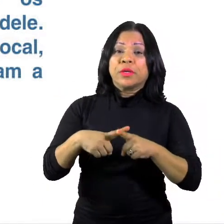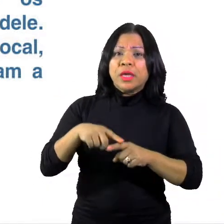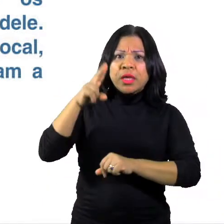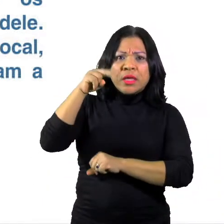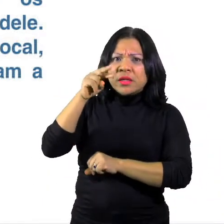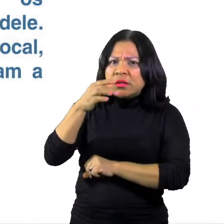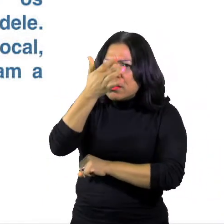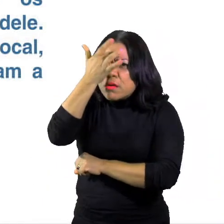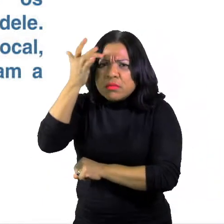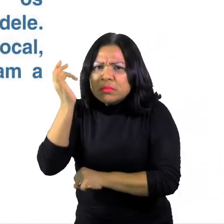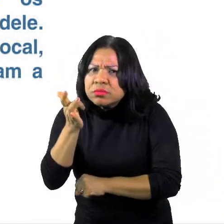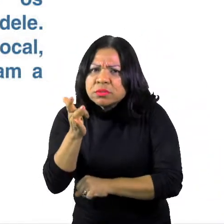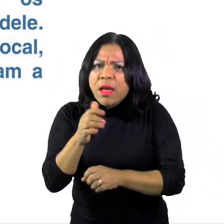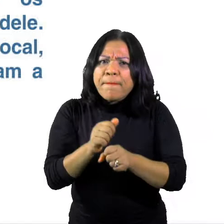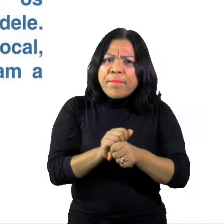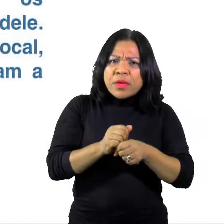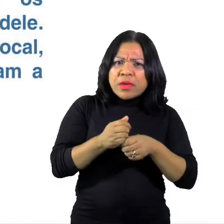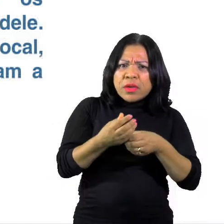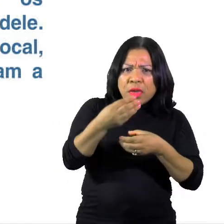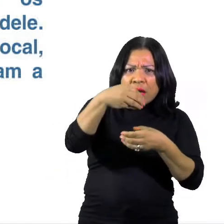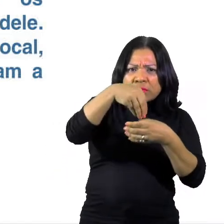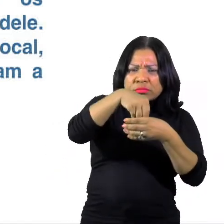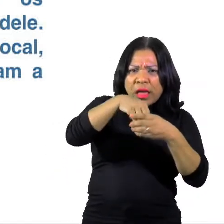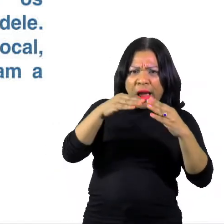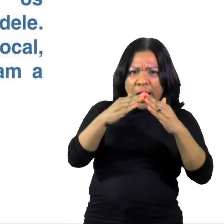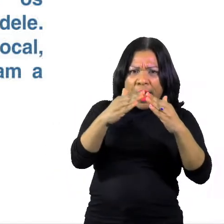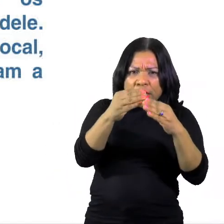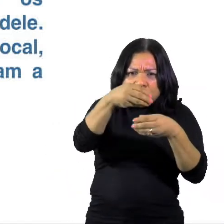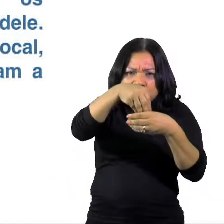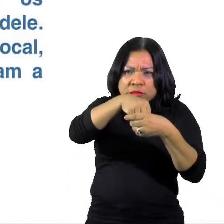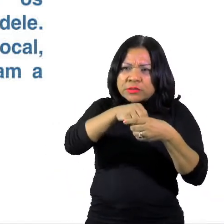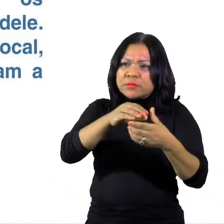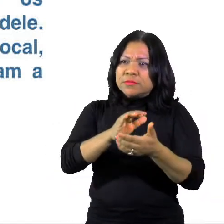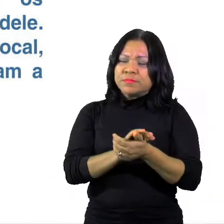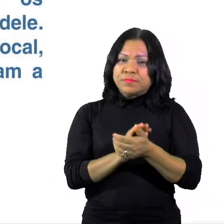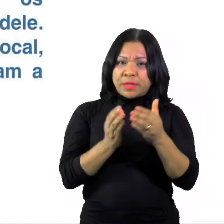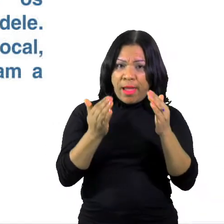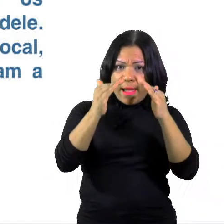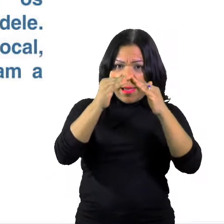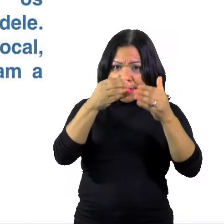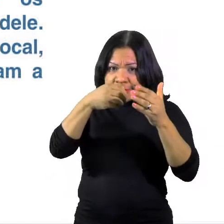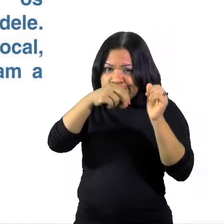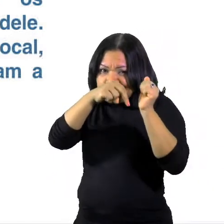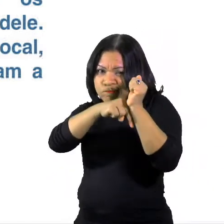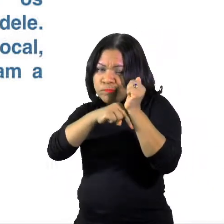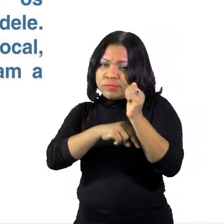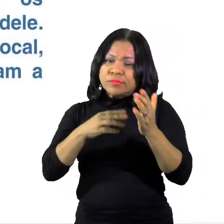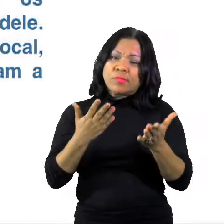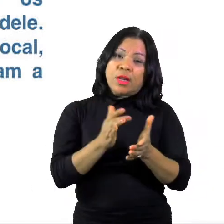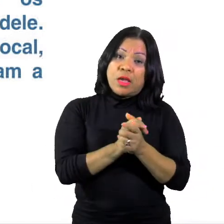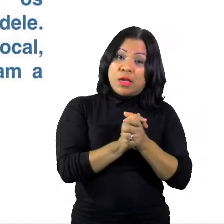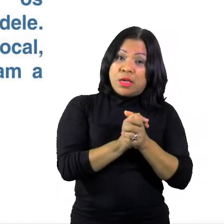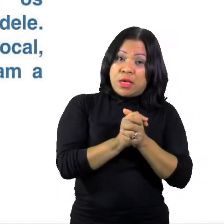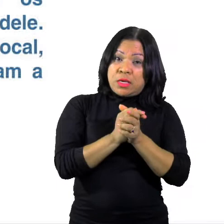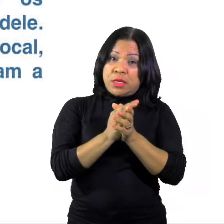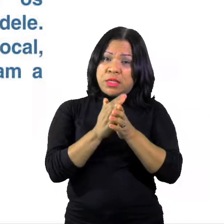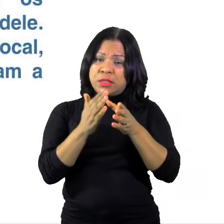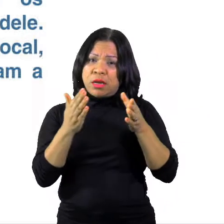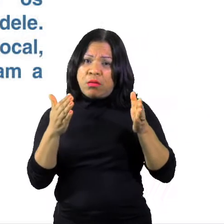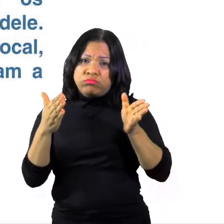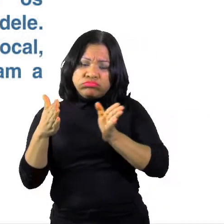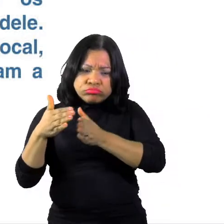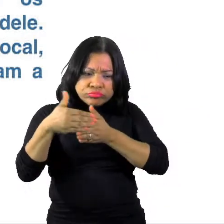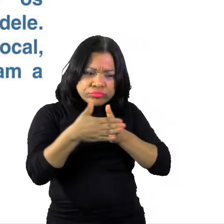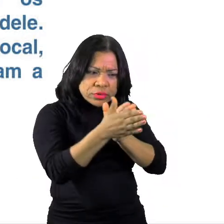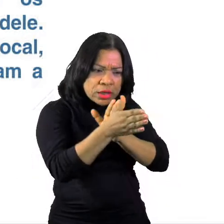existência daquele local, apenas os caras. Da entrada do esconderijo surgiu